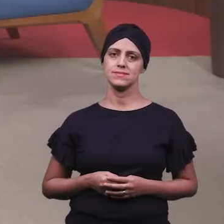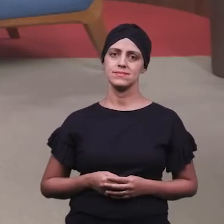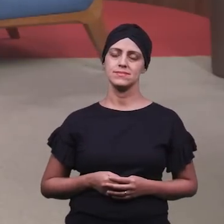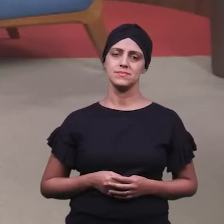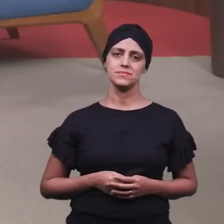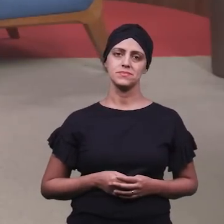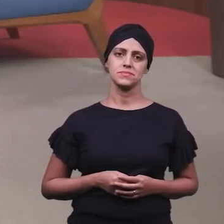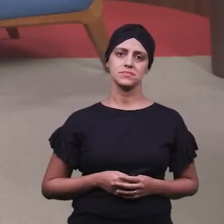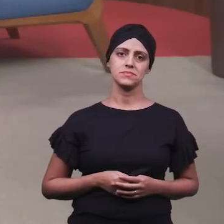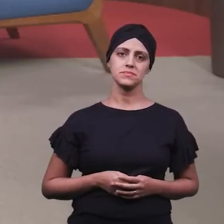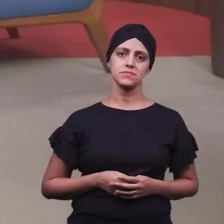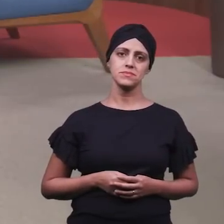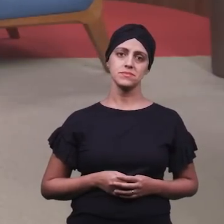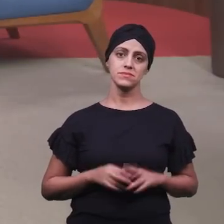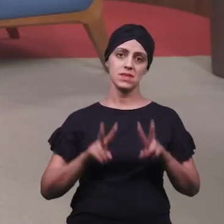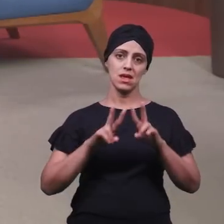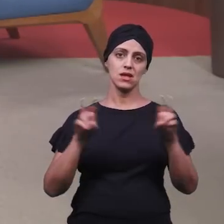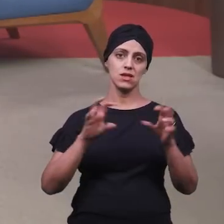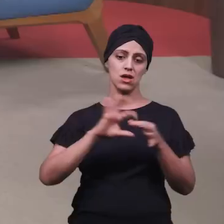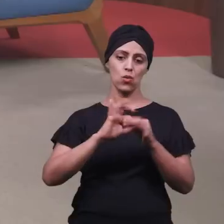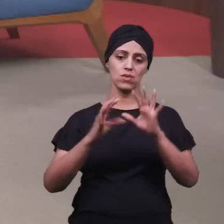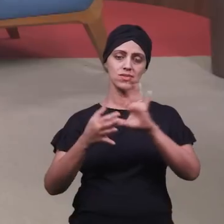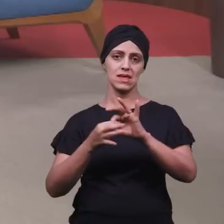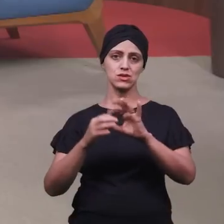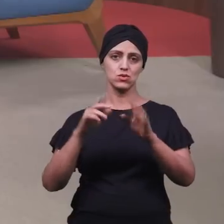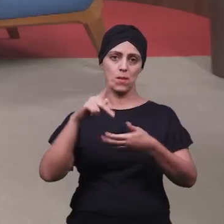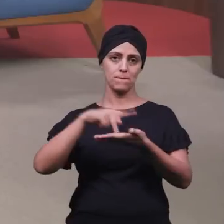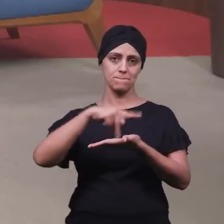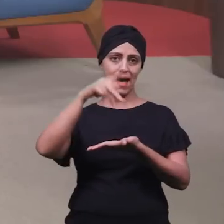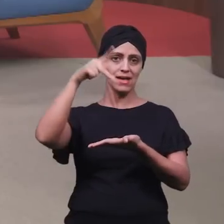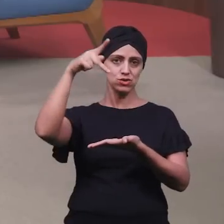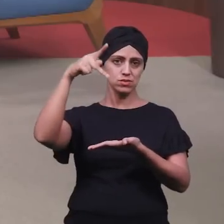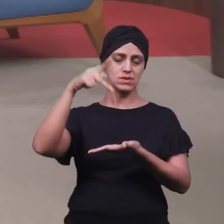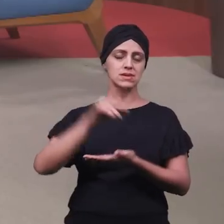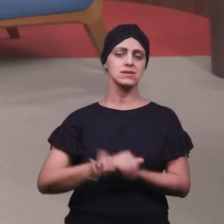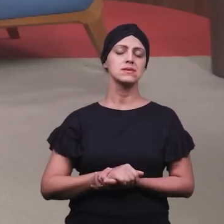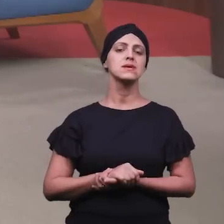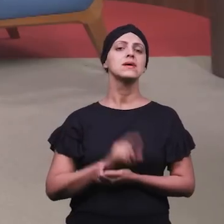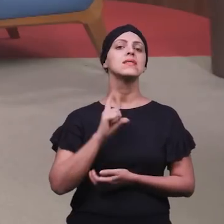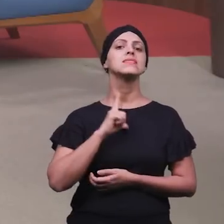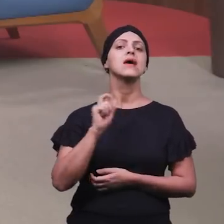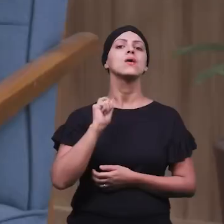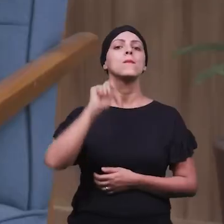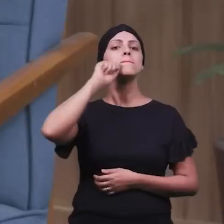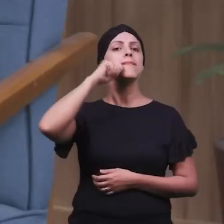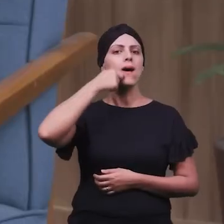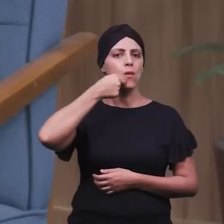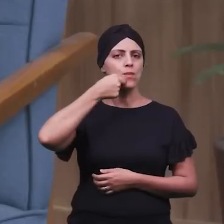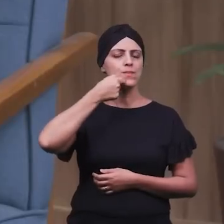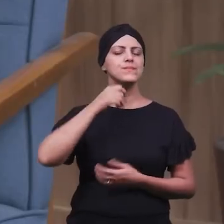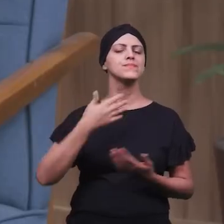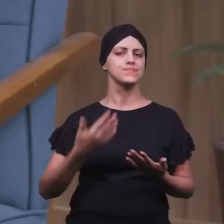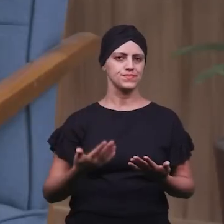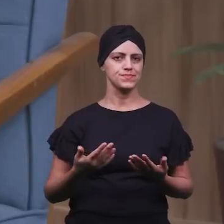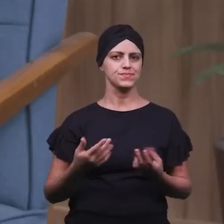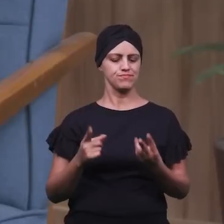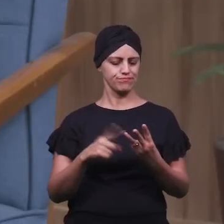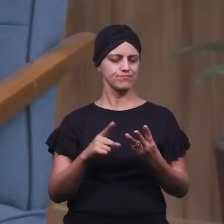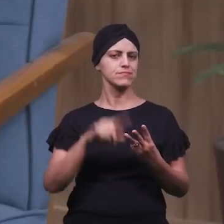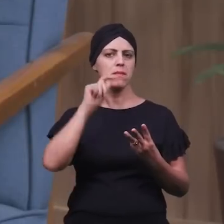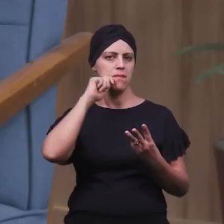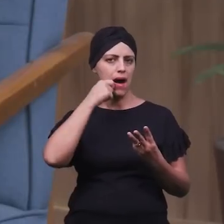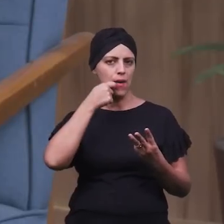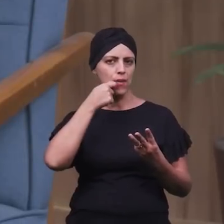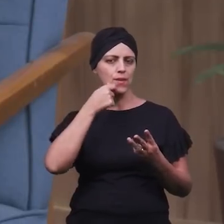Dentro do contexto da Páscoa, tratamos aqui de um aspecto, que era o pão.